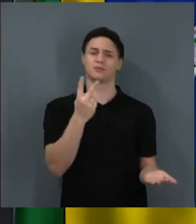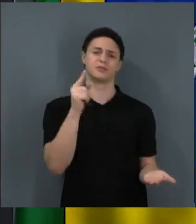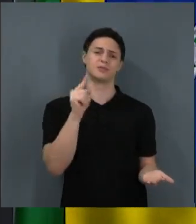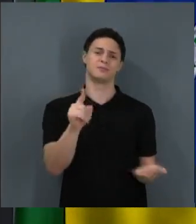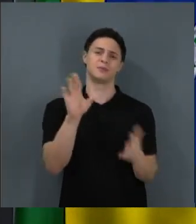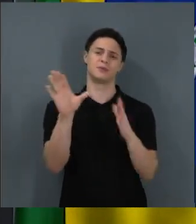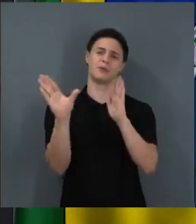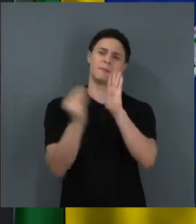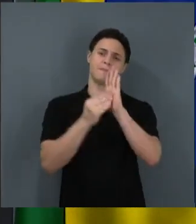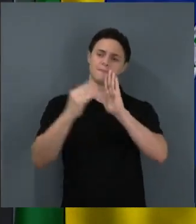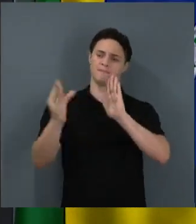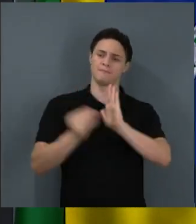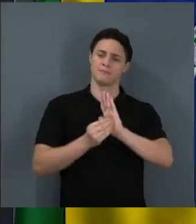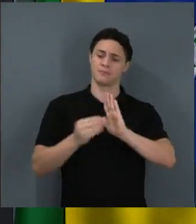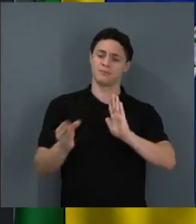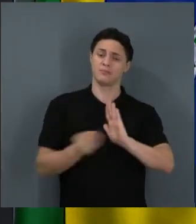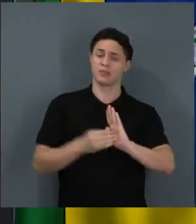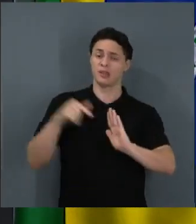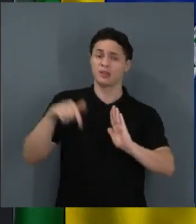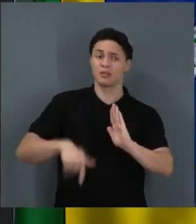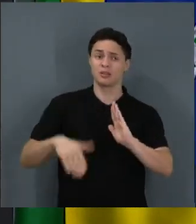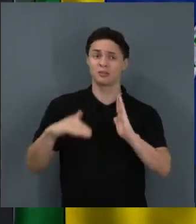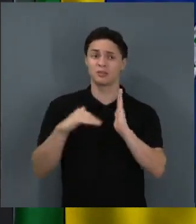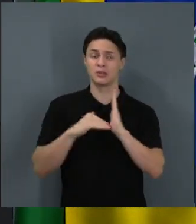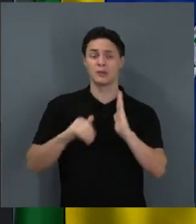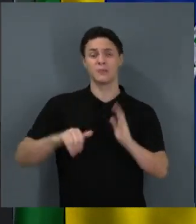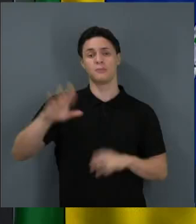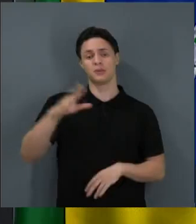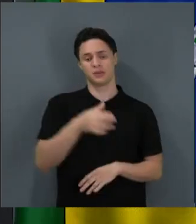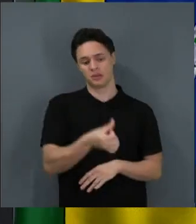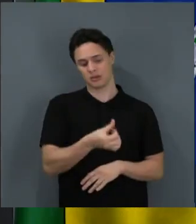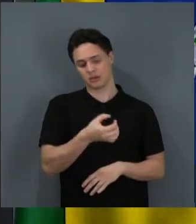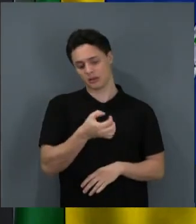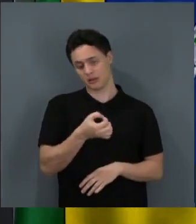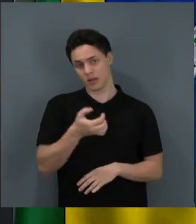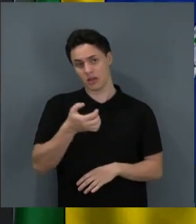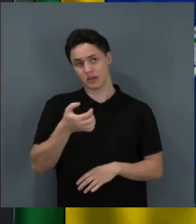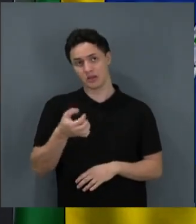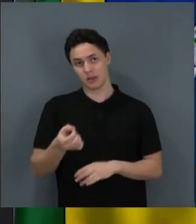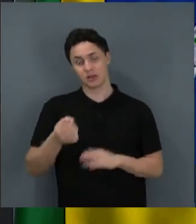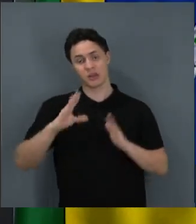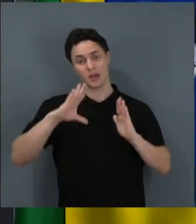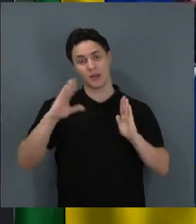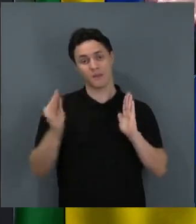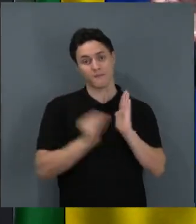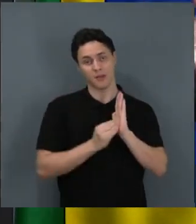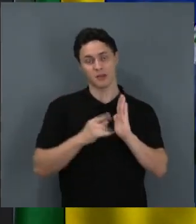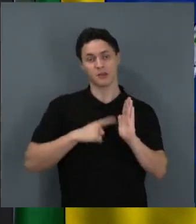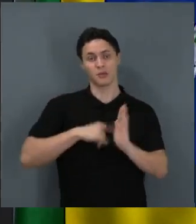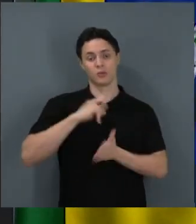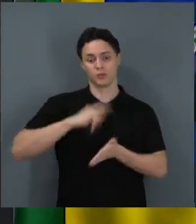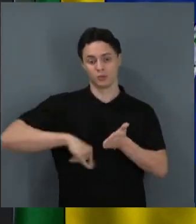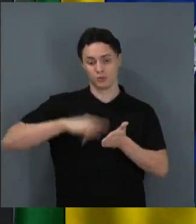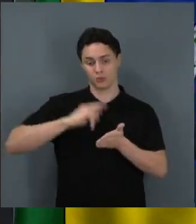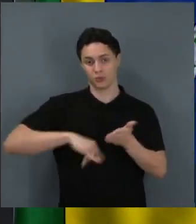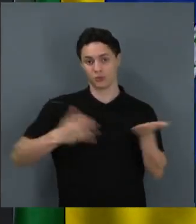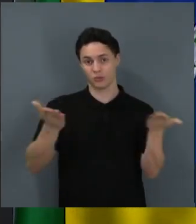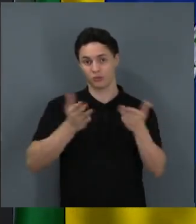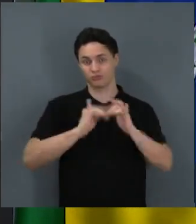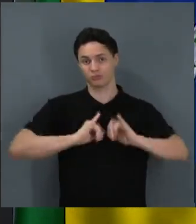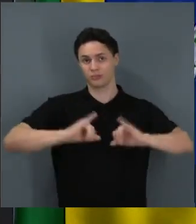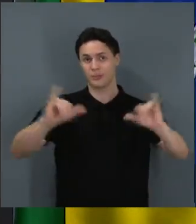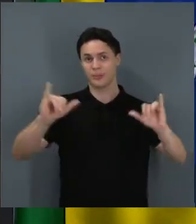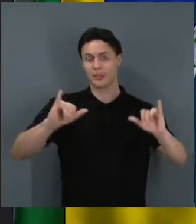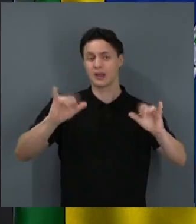emendas foram acostadas aqui no Senado da República, mais de 600, segundo o documento que foi hoje publicizado,